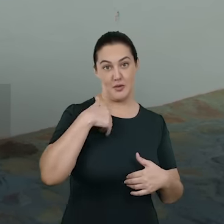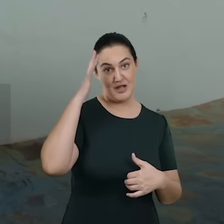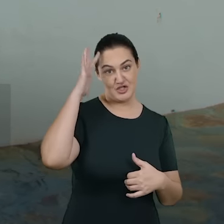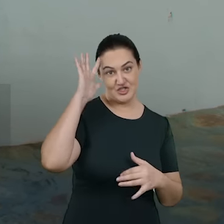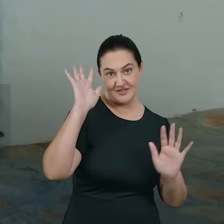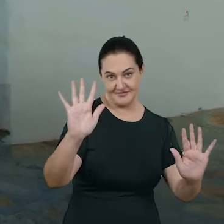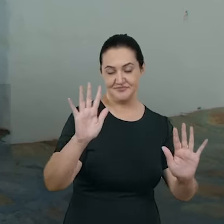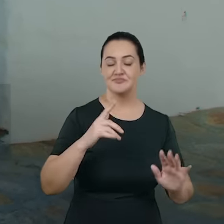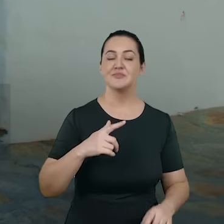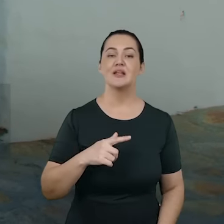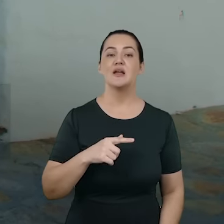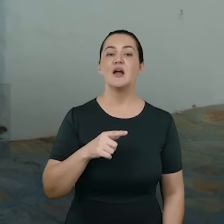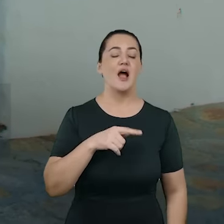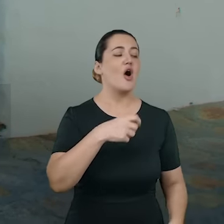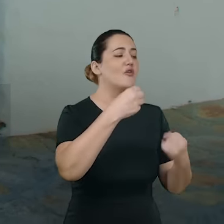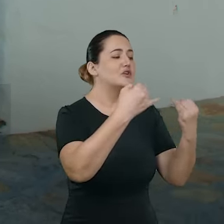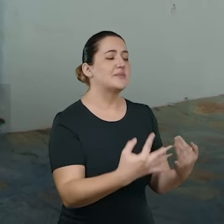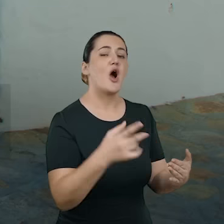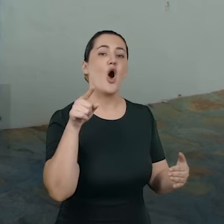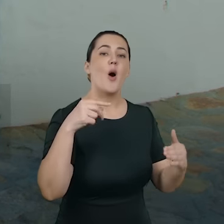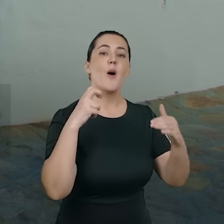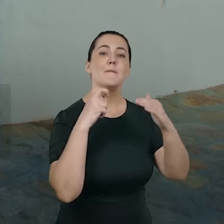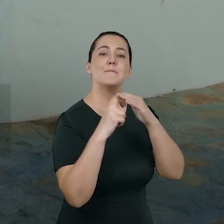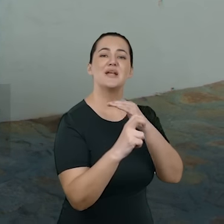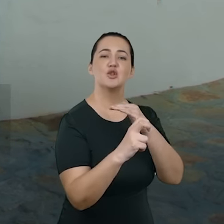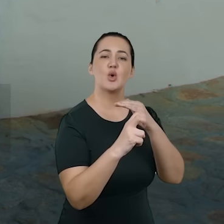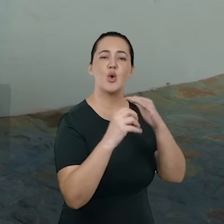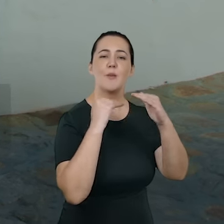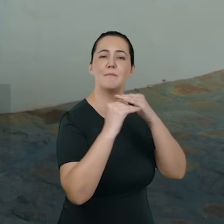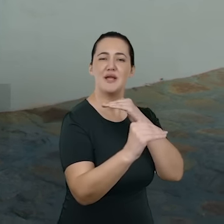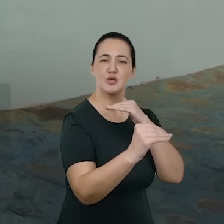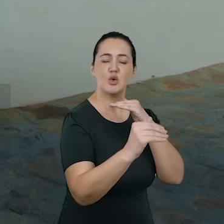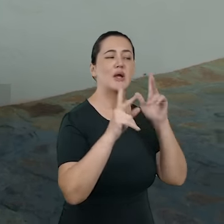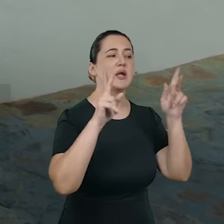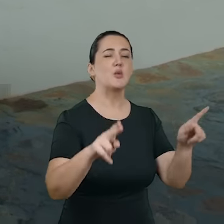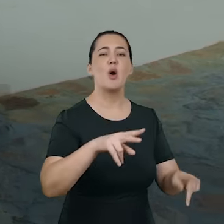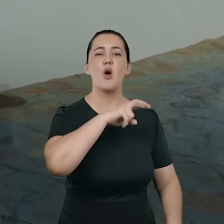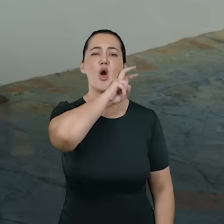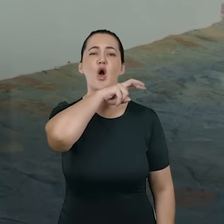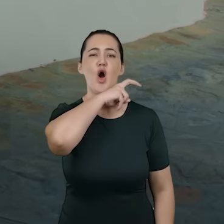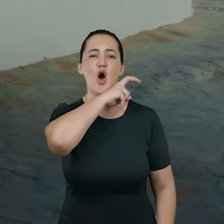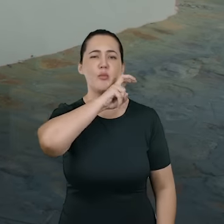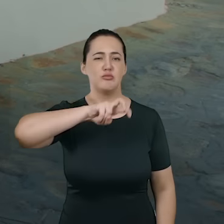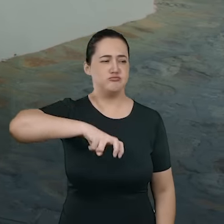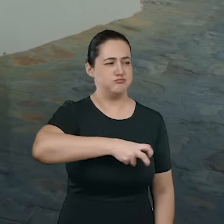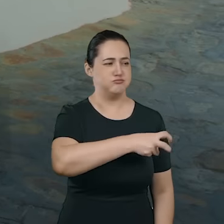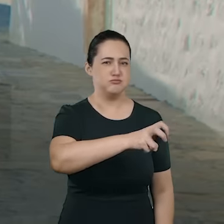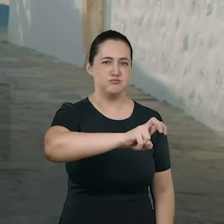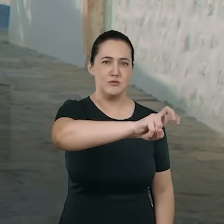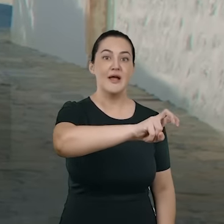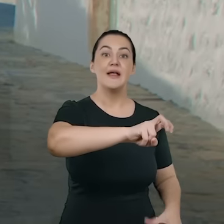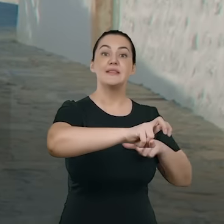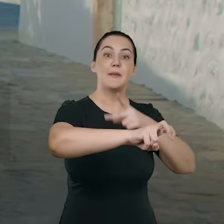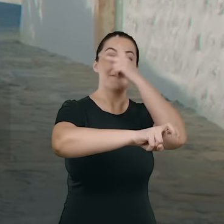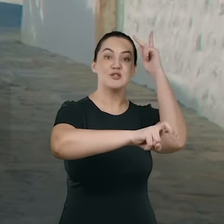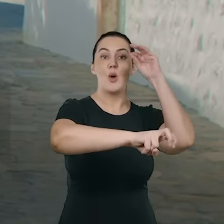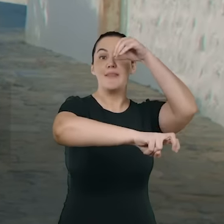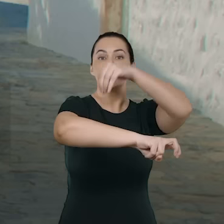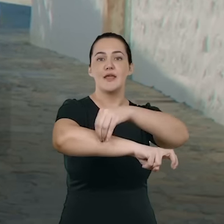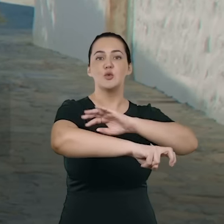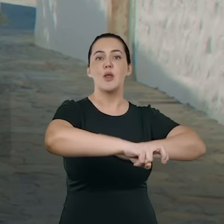imaginação, ele vai descrever o metrô como sendo uma grande lagarta forte, com pessoas na sua barriga. Quem sabe